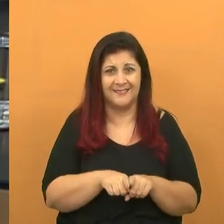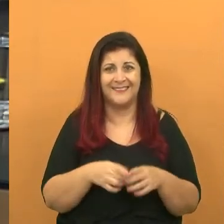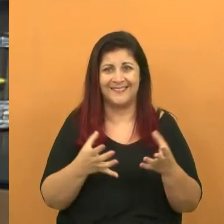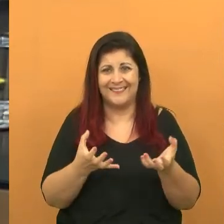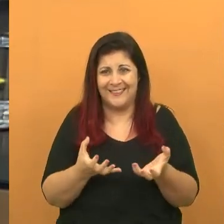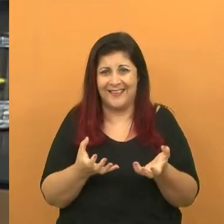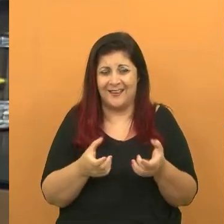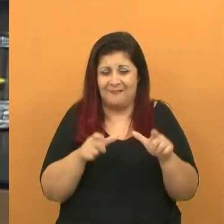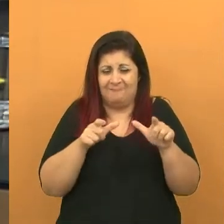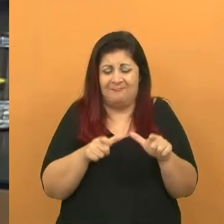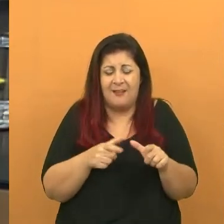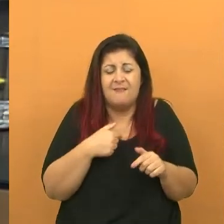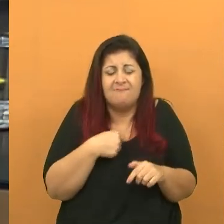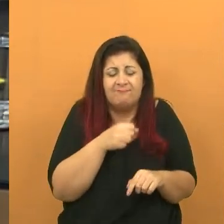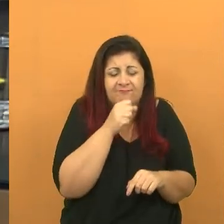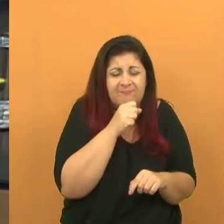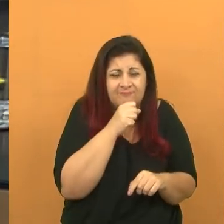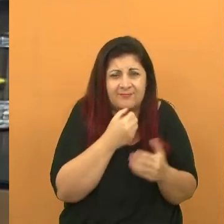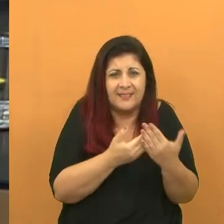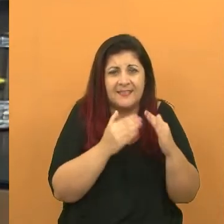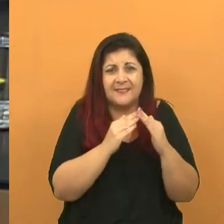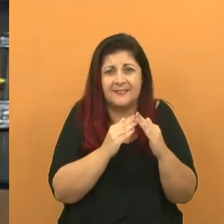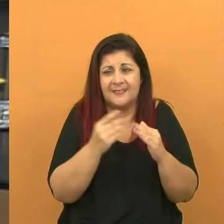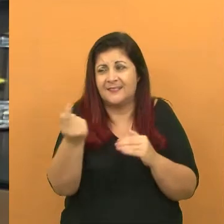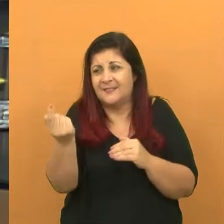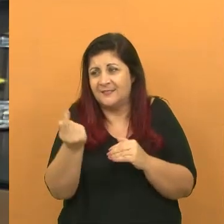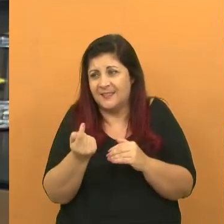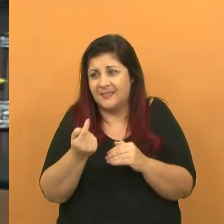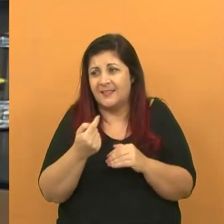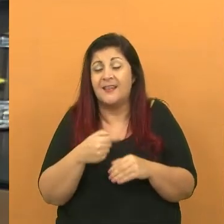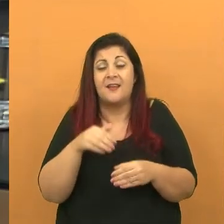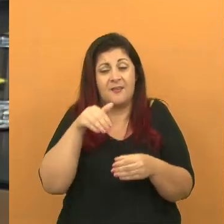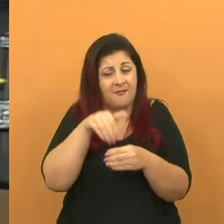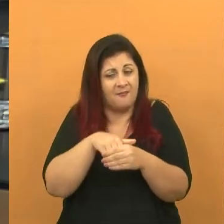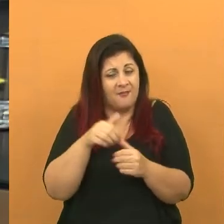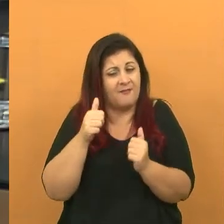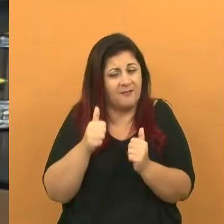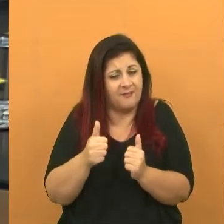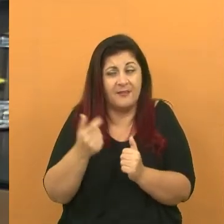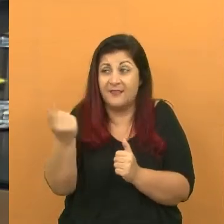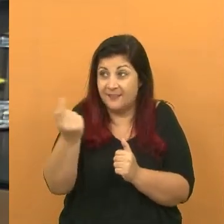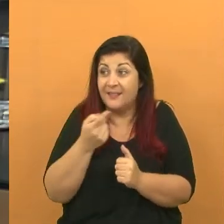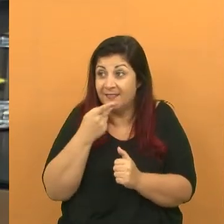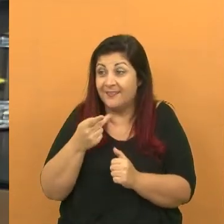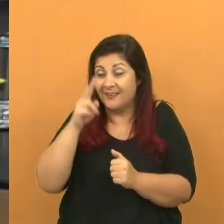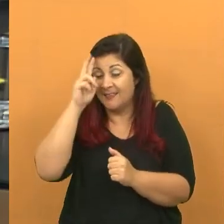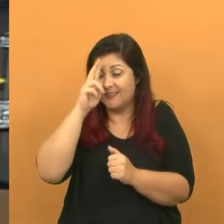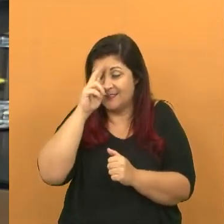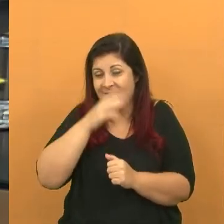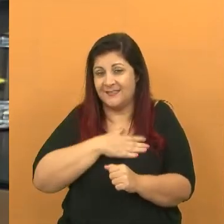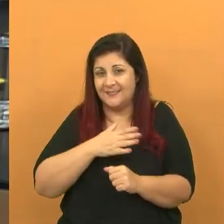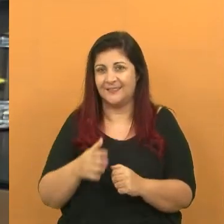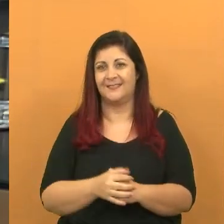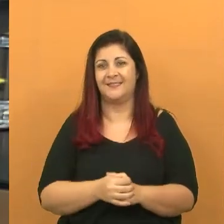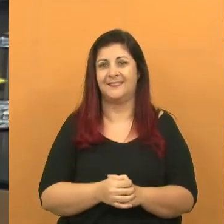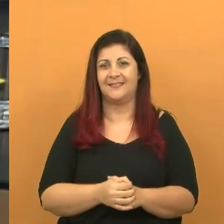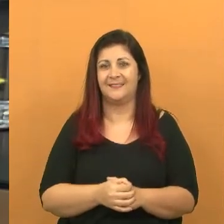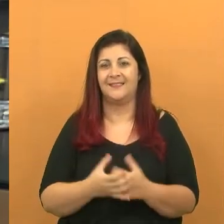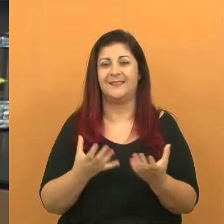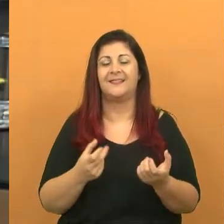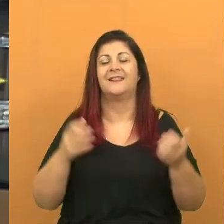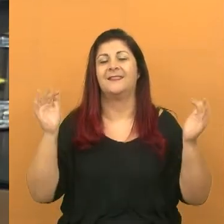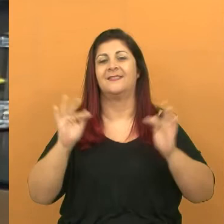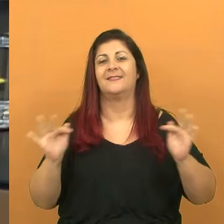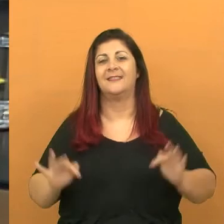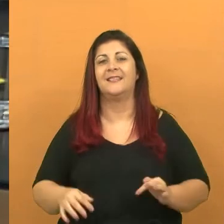que eu estiver, quando estiver bem velhinho, chegou o vereador, você votou, então eu estou contando a história. Quero ficar muito